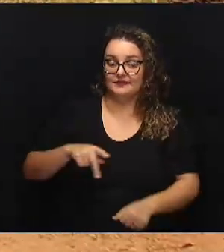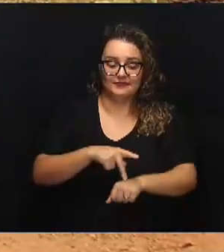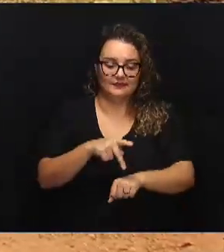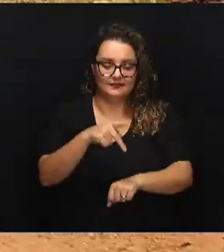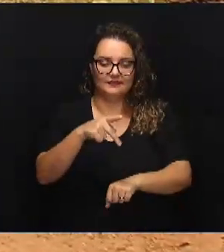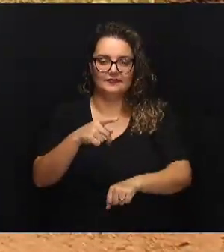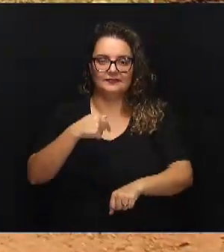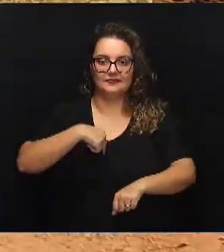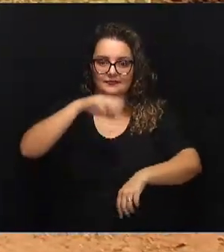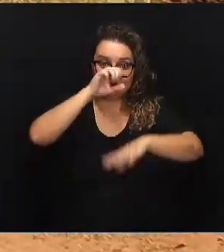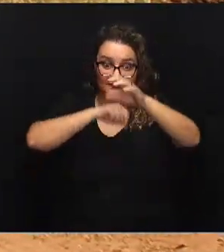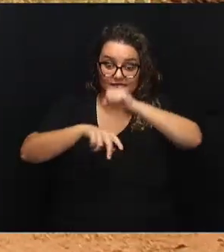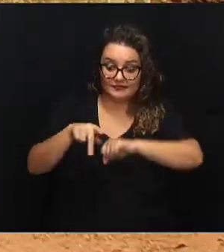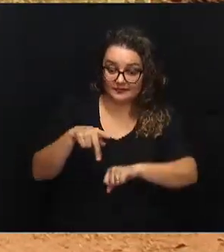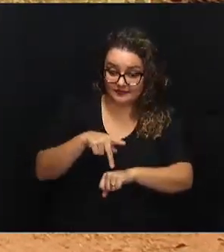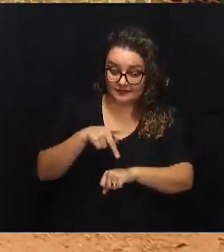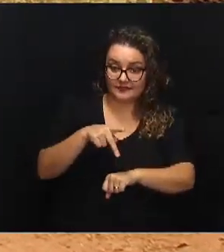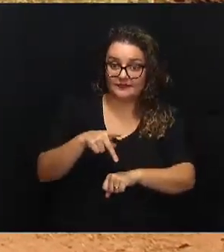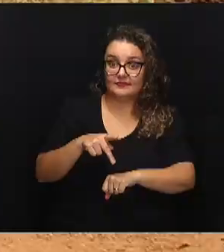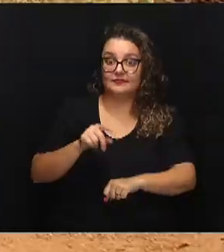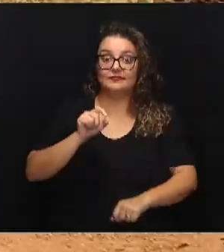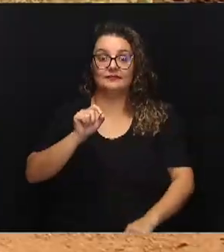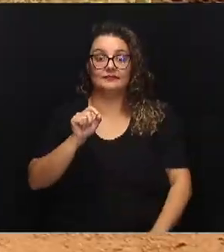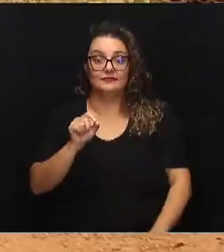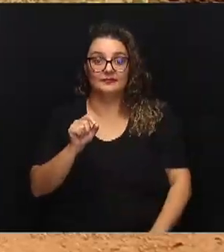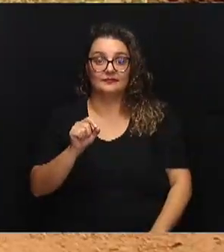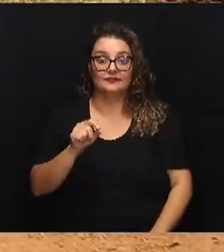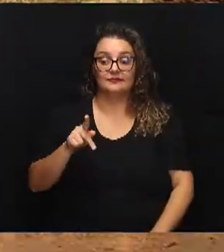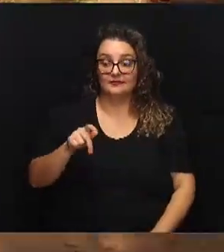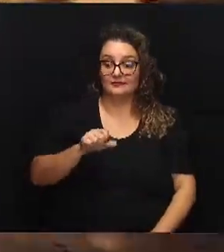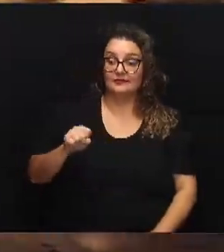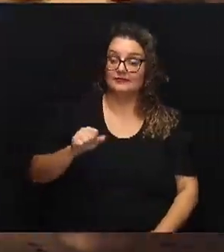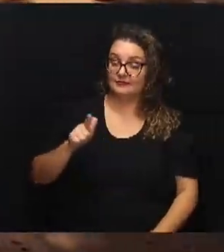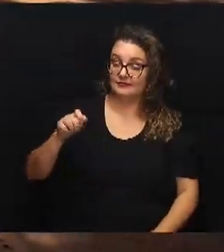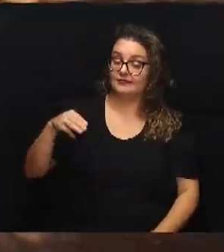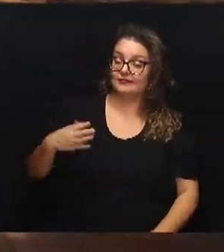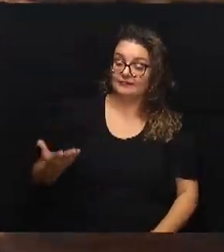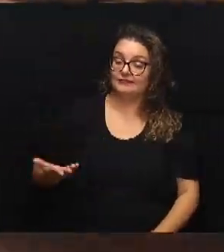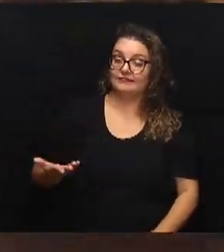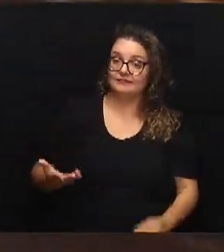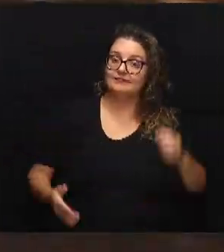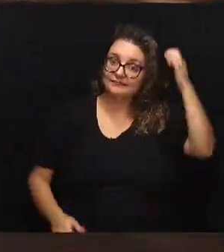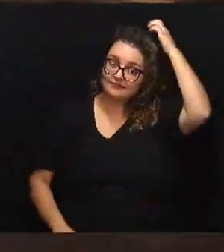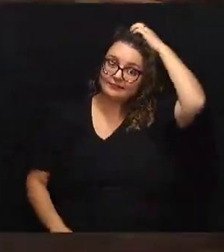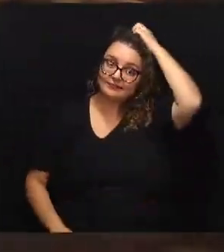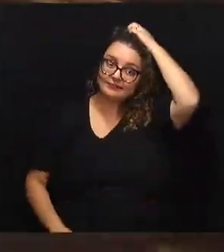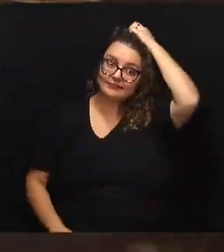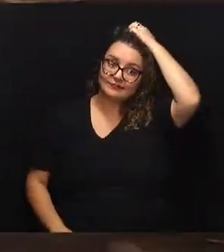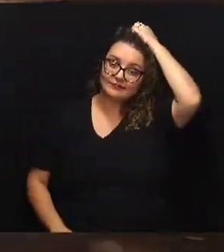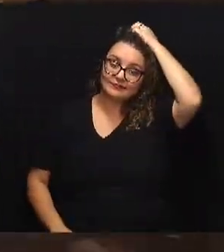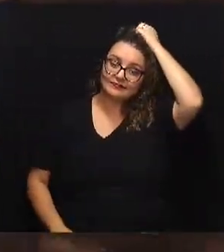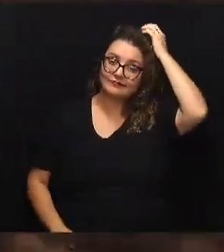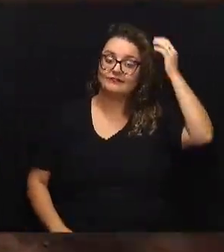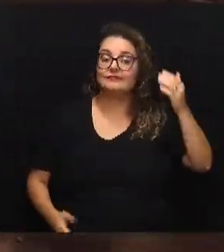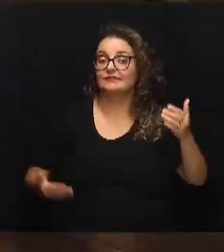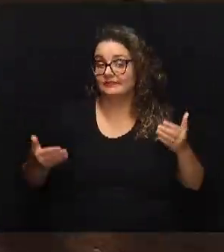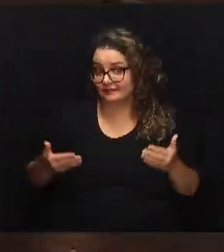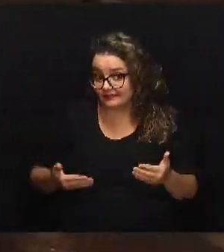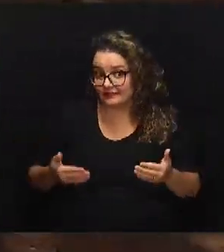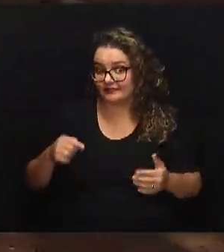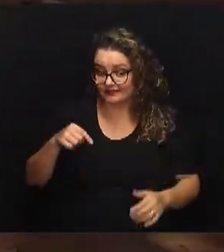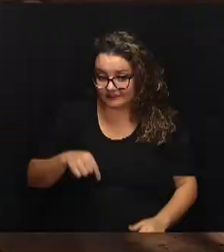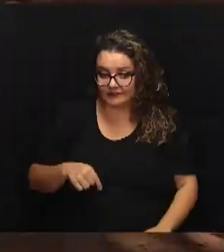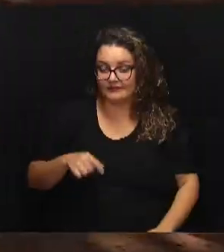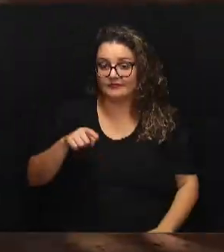fui aprender que a Páscoa nada mais é do que uma passagem, né? Então, acredito que aqui seja uma passagem de uma